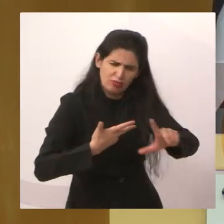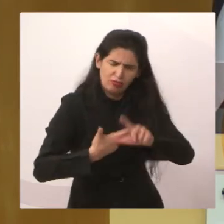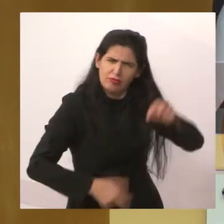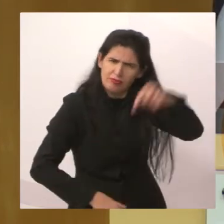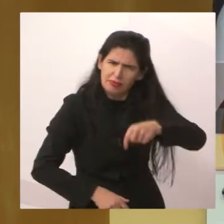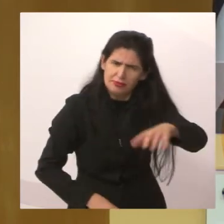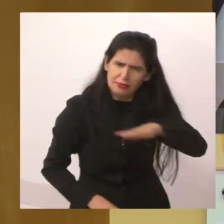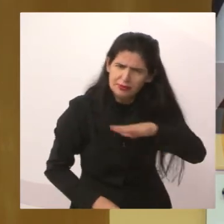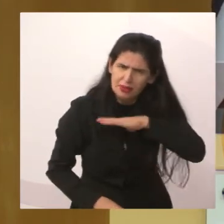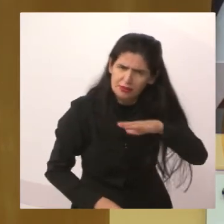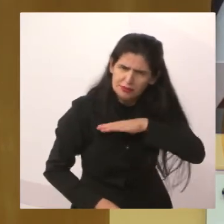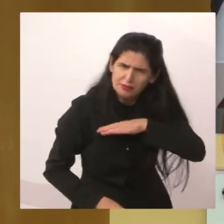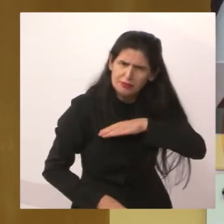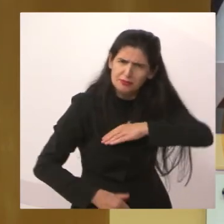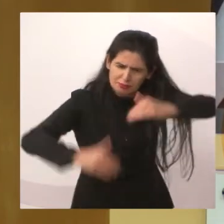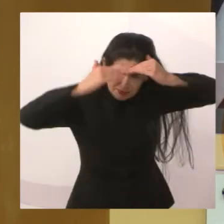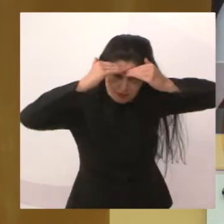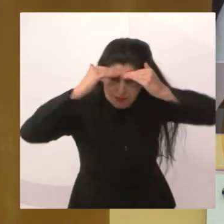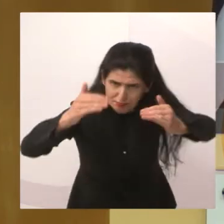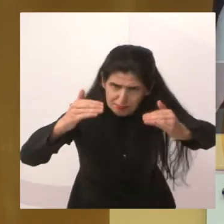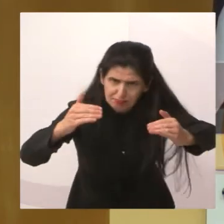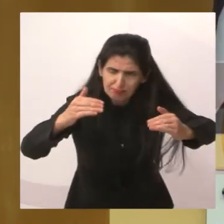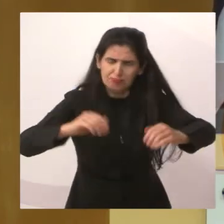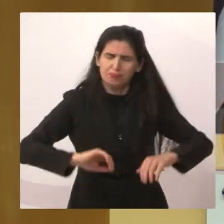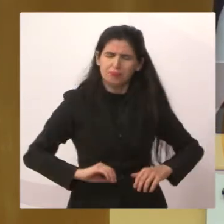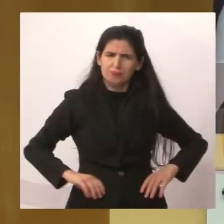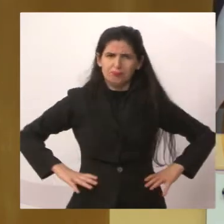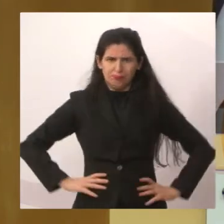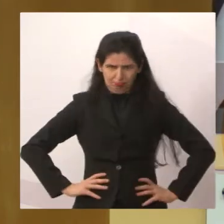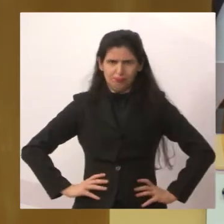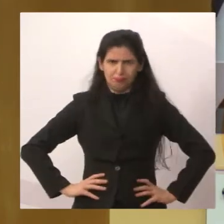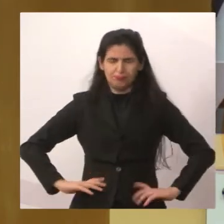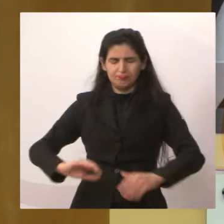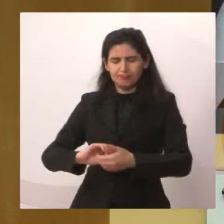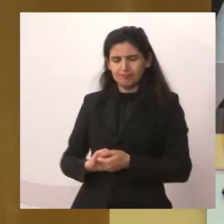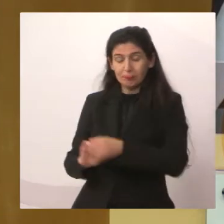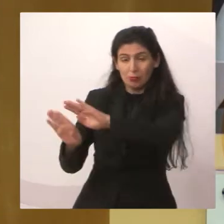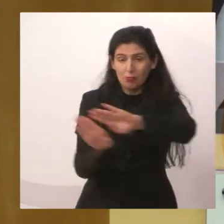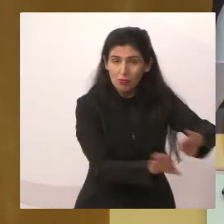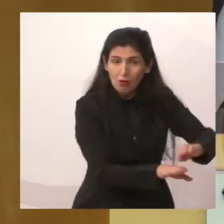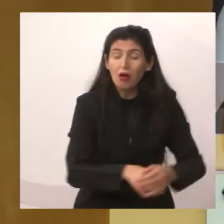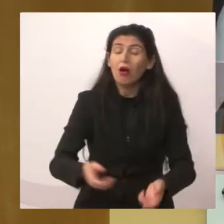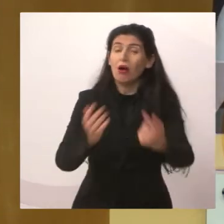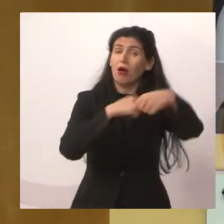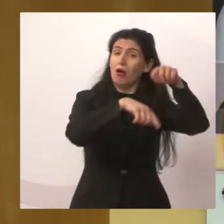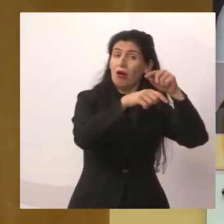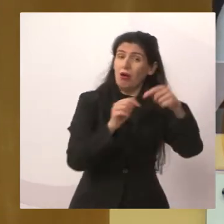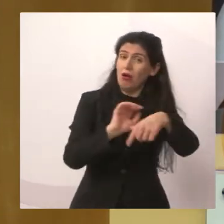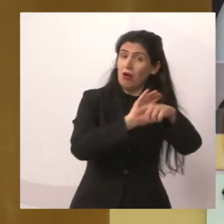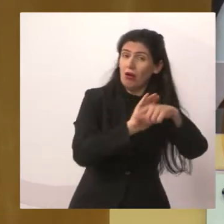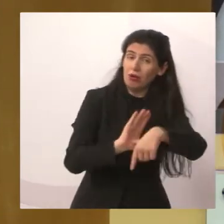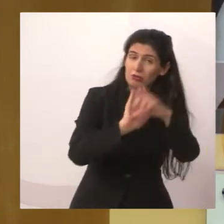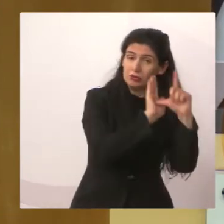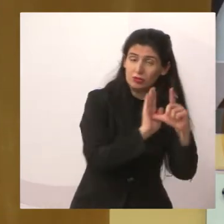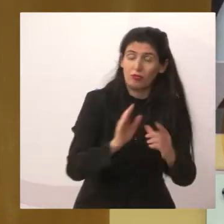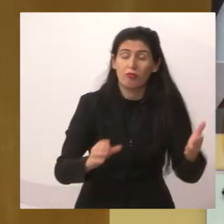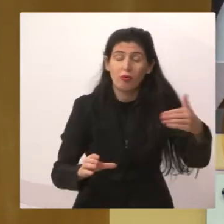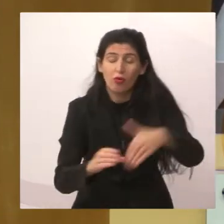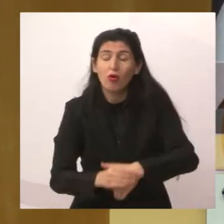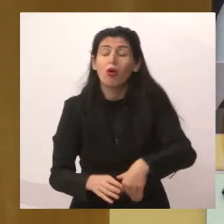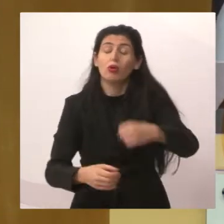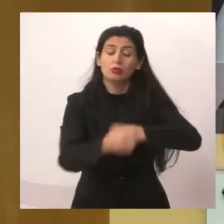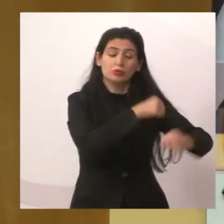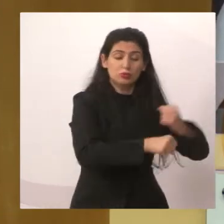cidade. E antes de apresentar meu voto sobre a análise de contas de 2001 do ex-prefeito